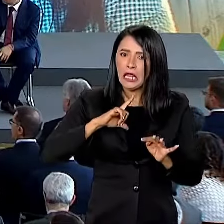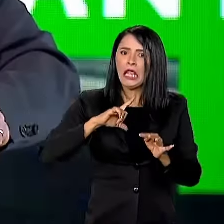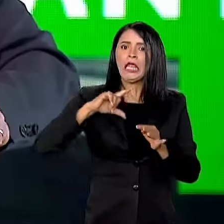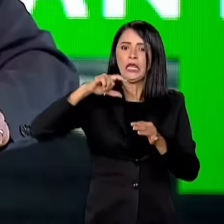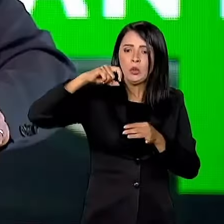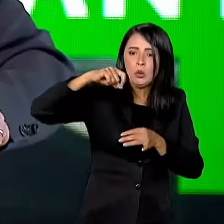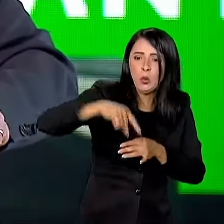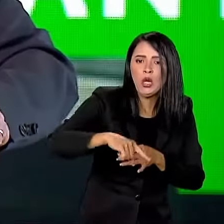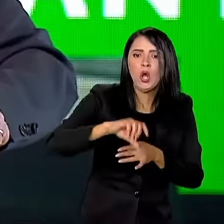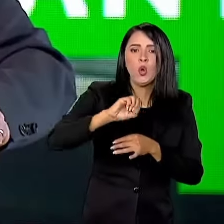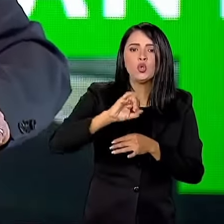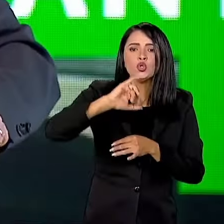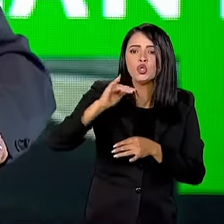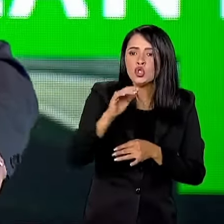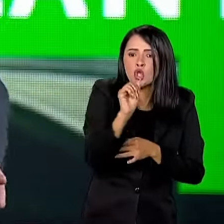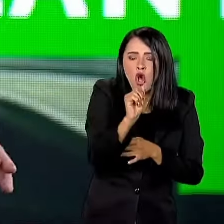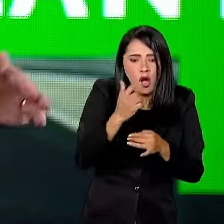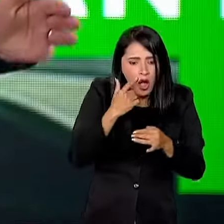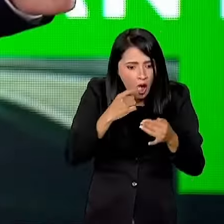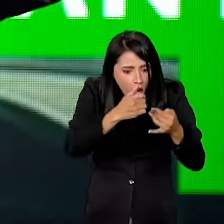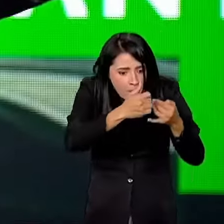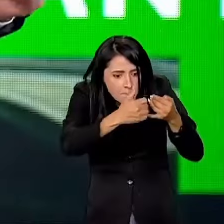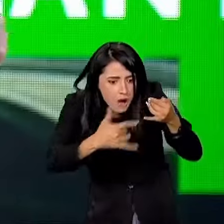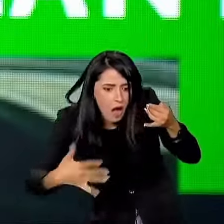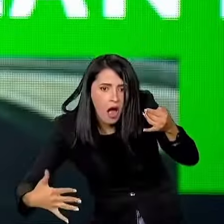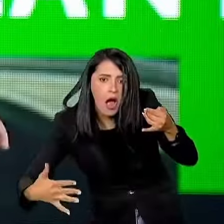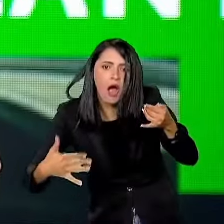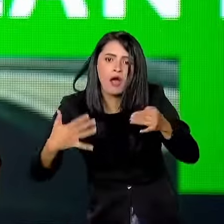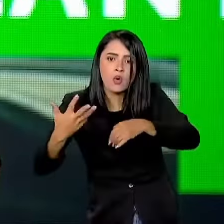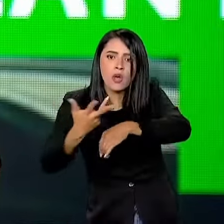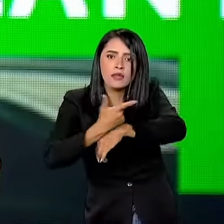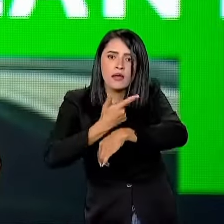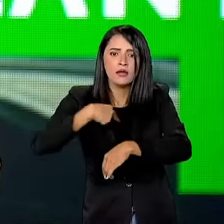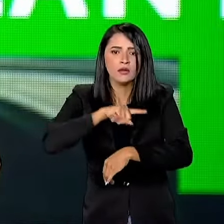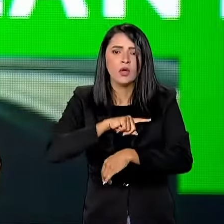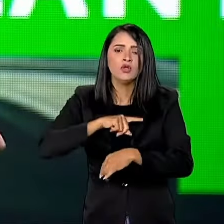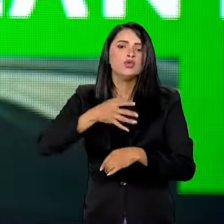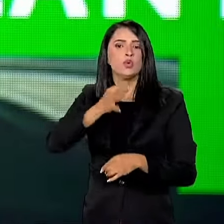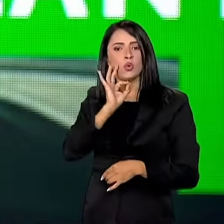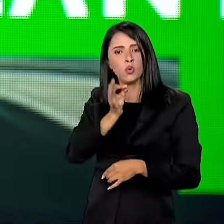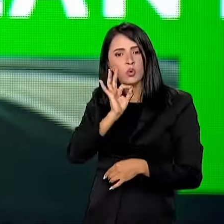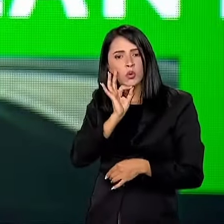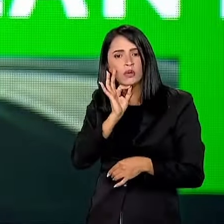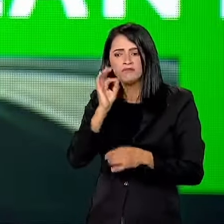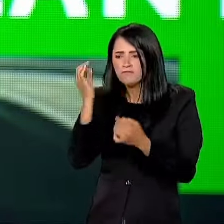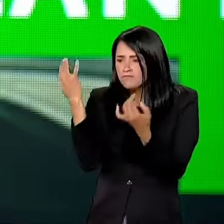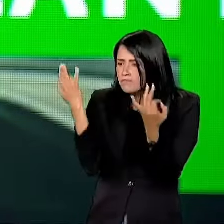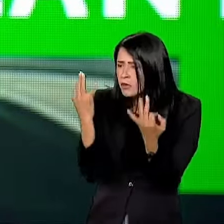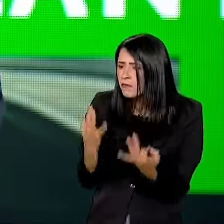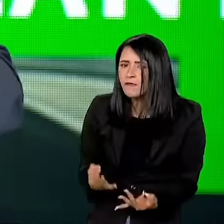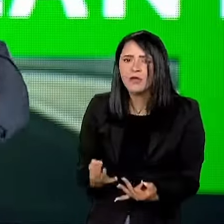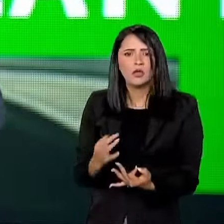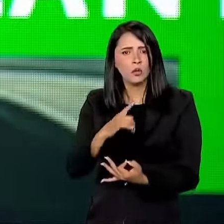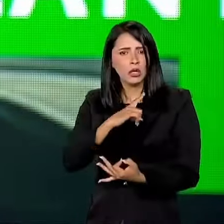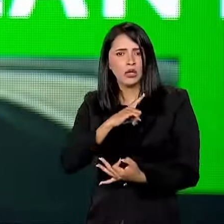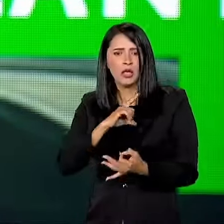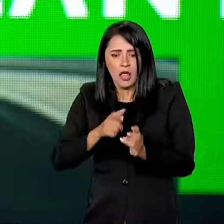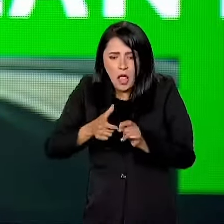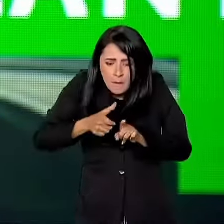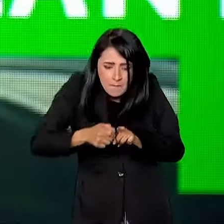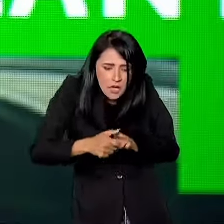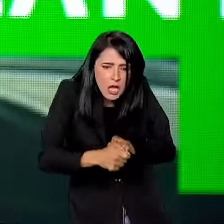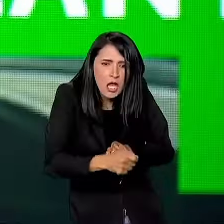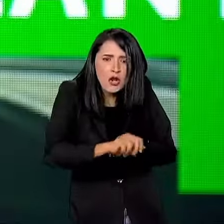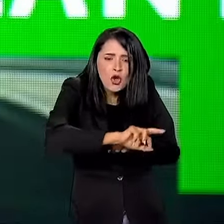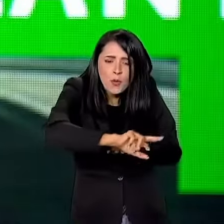soja, do aperfeiçoamento na qualidade do nosso café, do aperfeiçoamento que nós temos no milho, ou seja, em